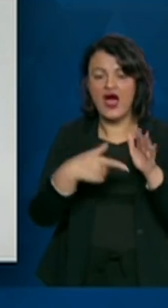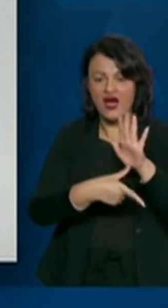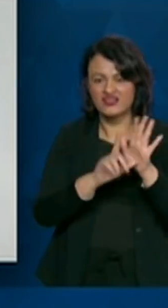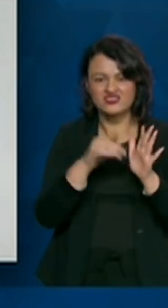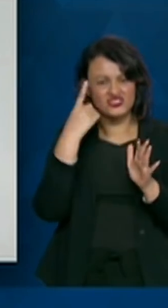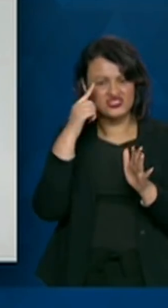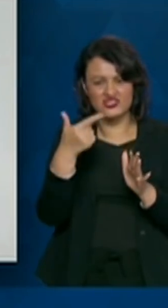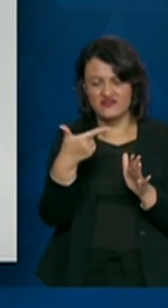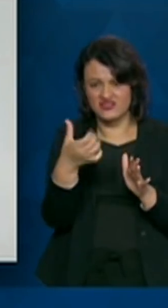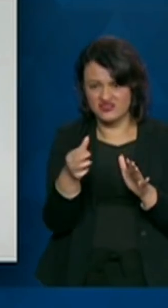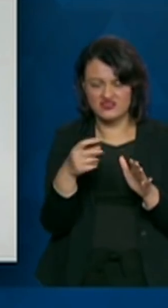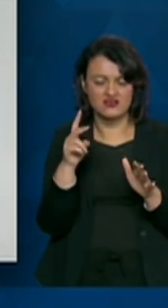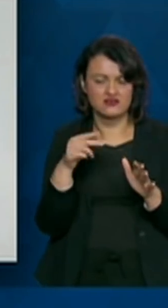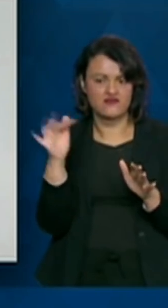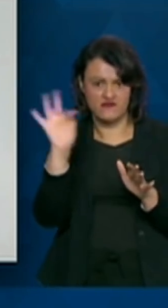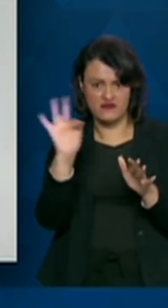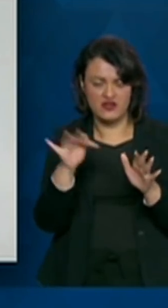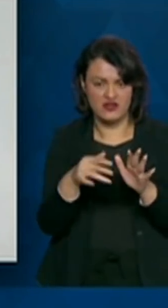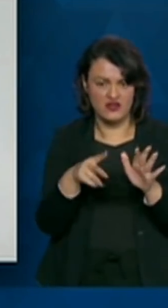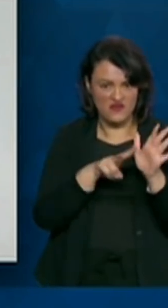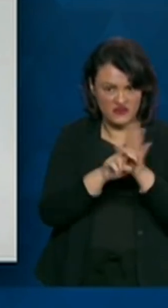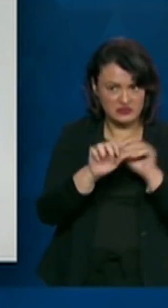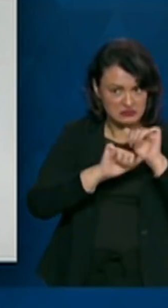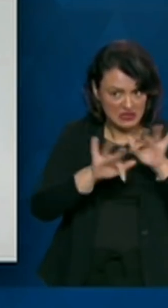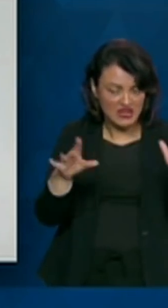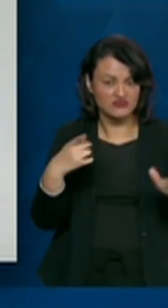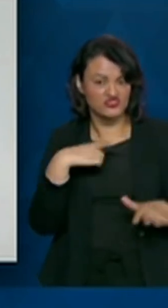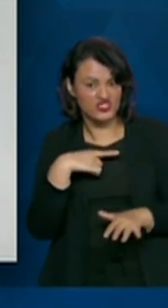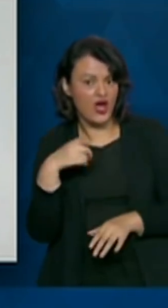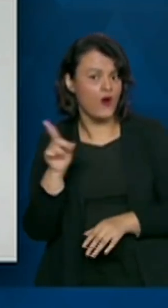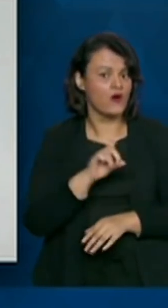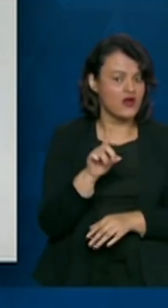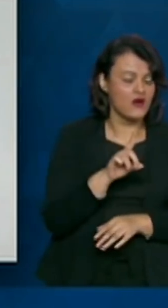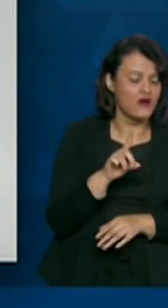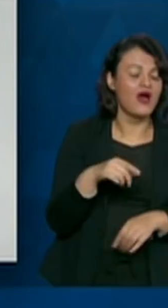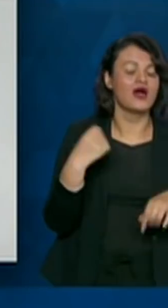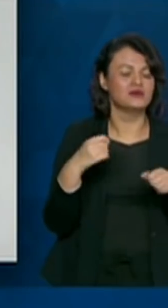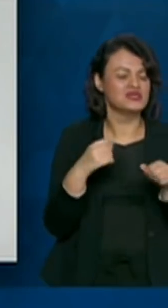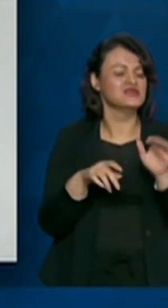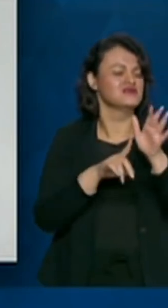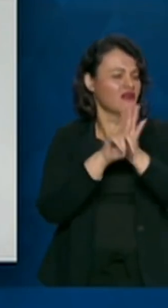fevereiro, é necessário que esses estados realizem esse processo de